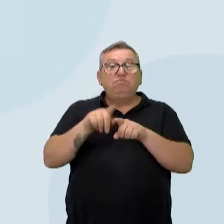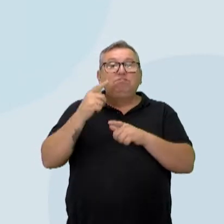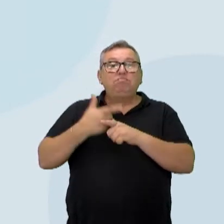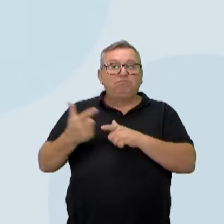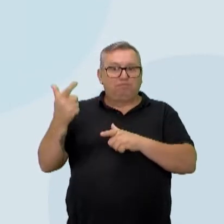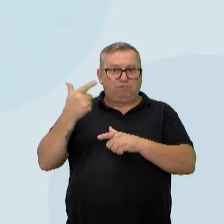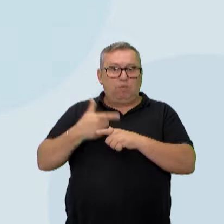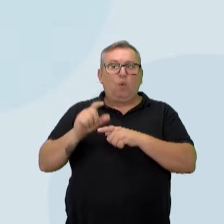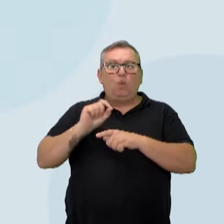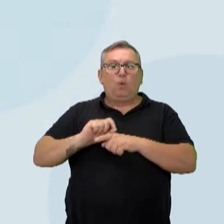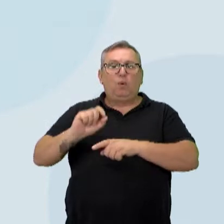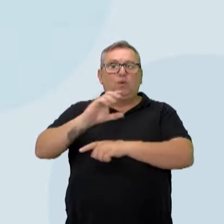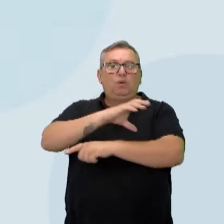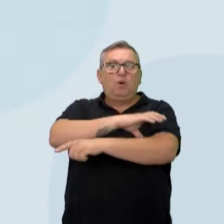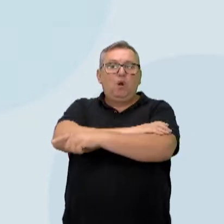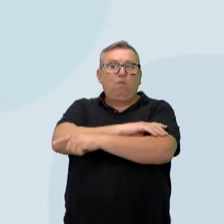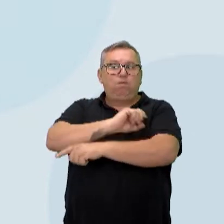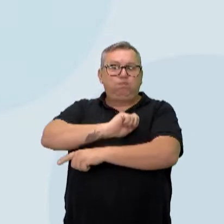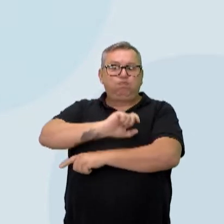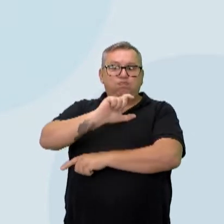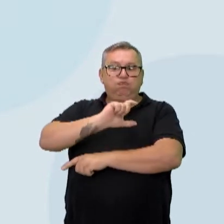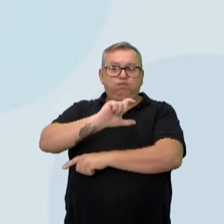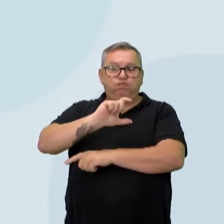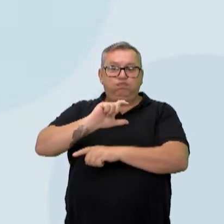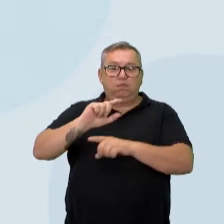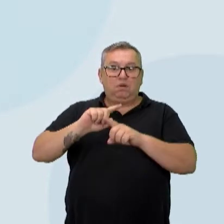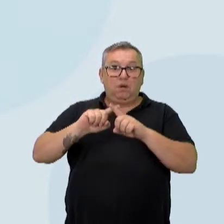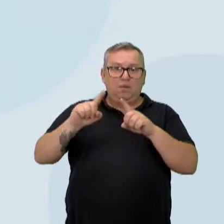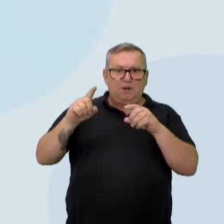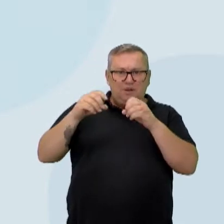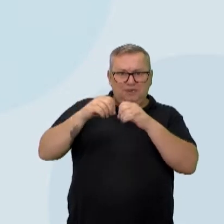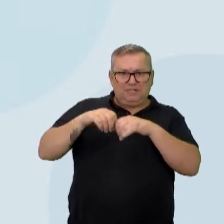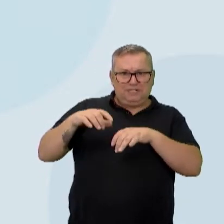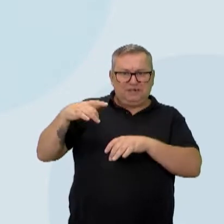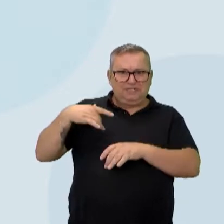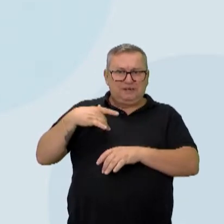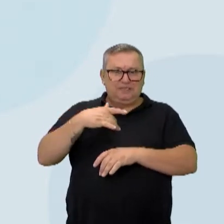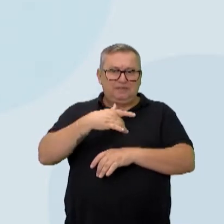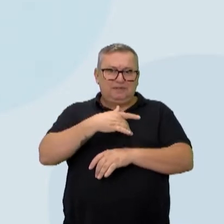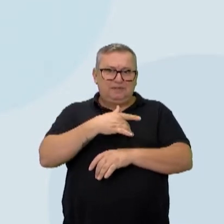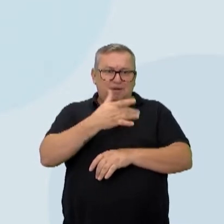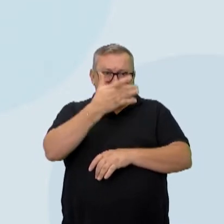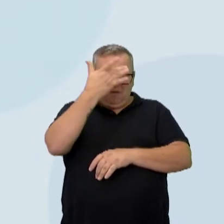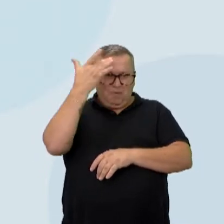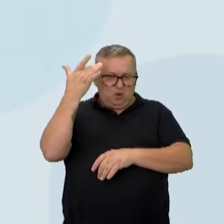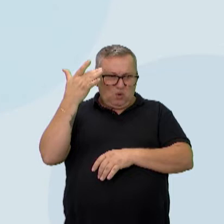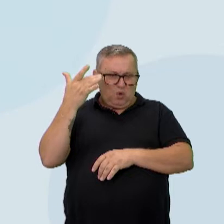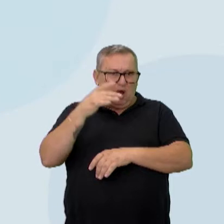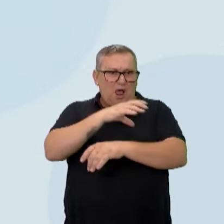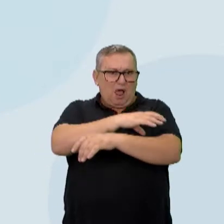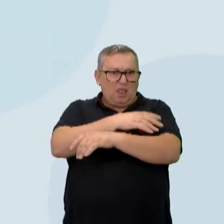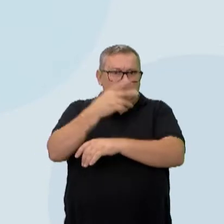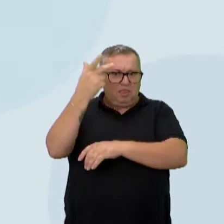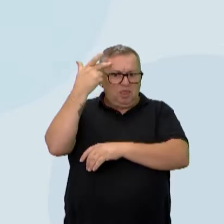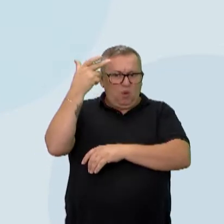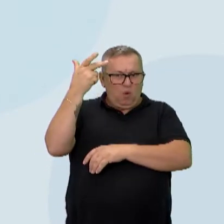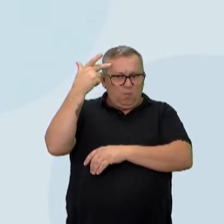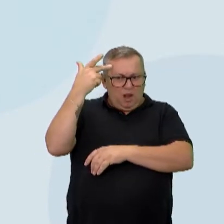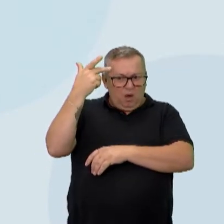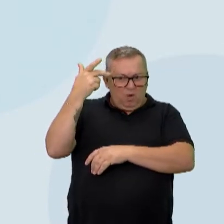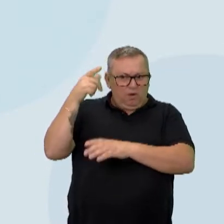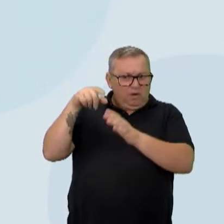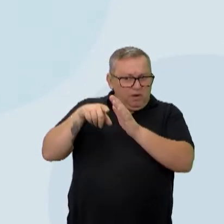hipertensão. Mas, por acaso, prejudicaria a saúde daqueles com pressão normal? Então, já começa com uma